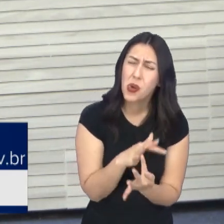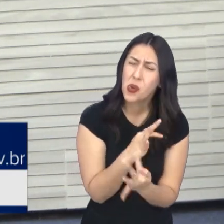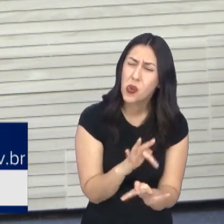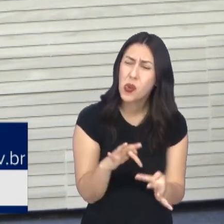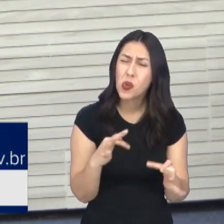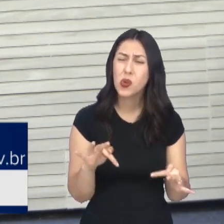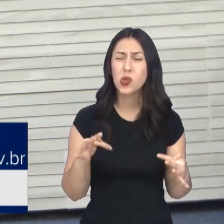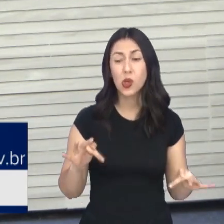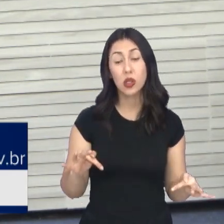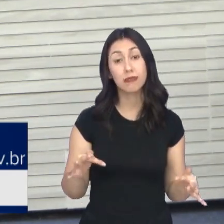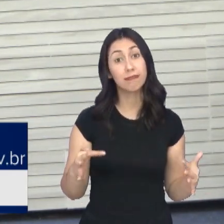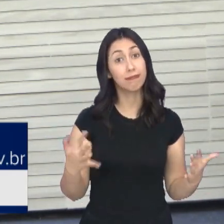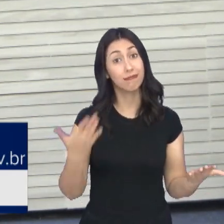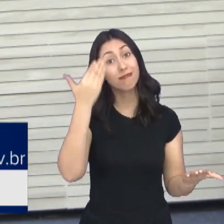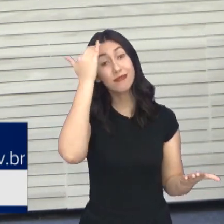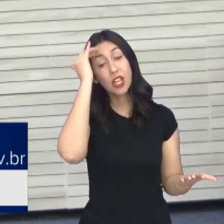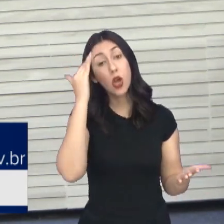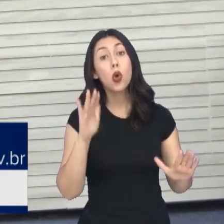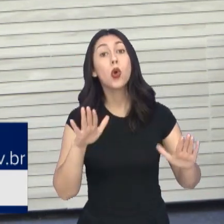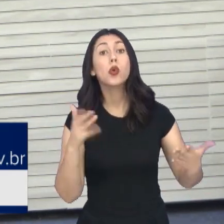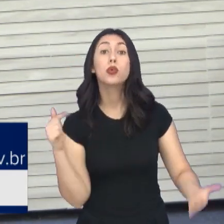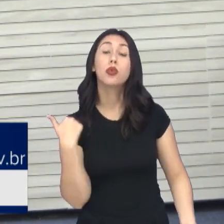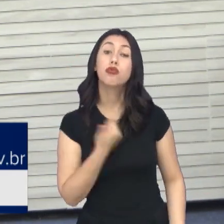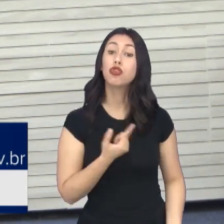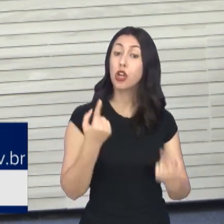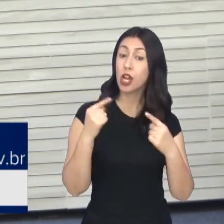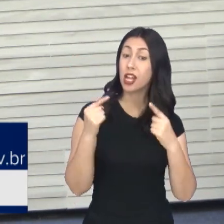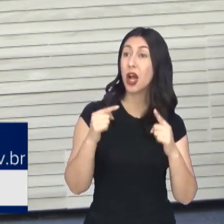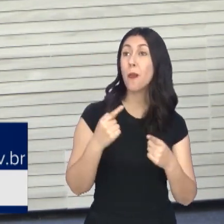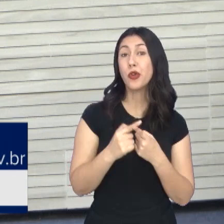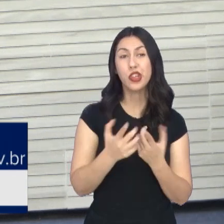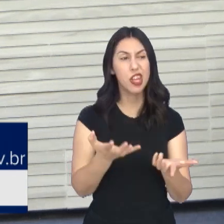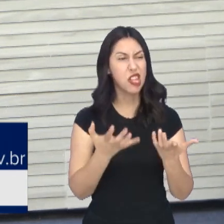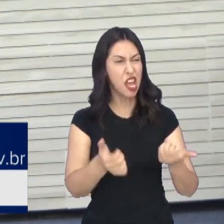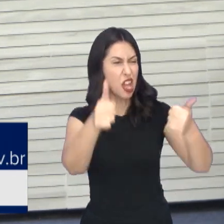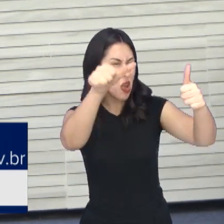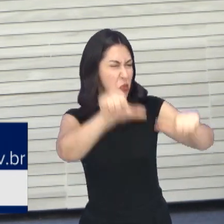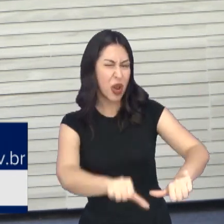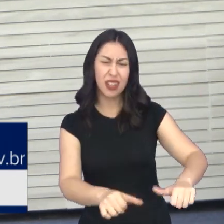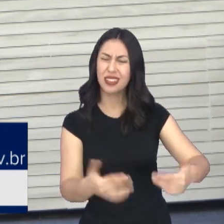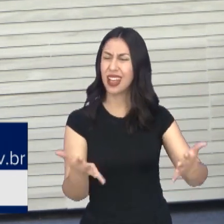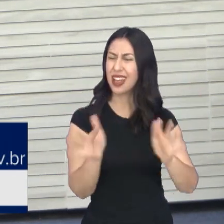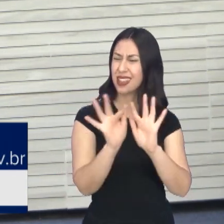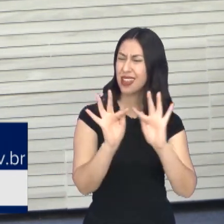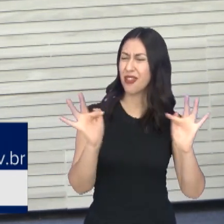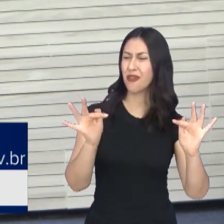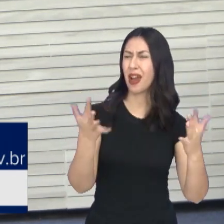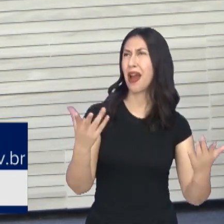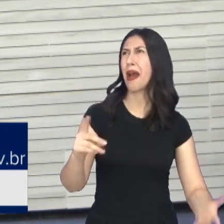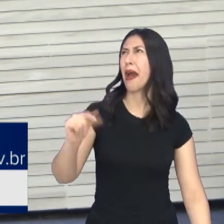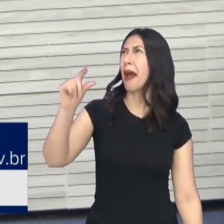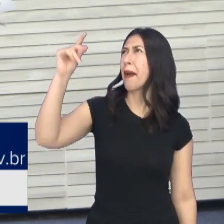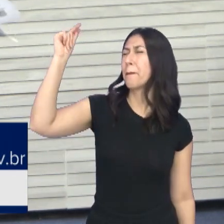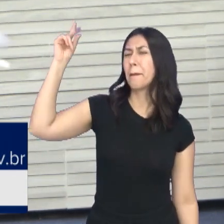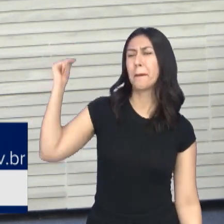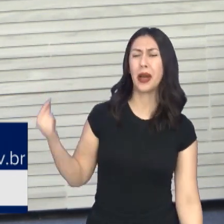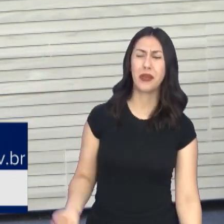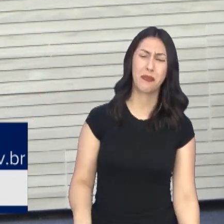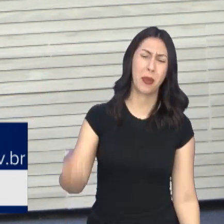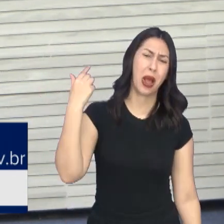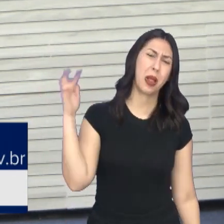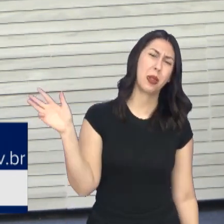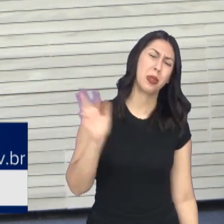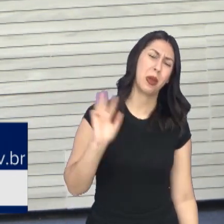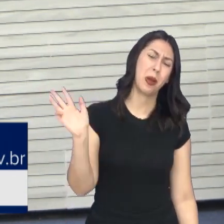Então, quando a gente critica, não é quanto pior, melhor. Falar essa frase era lá da época do Lula, do